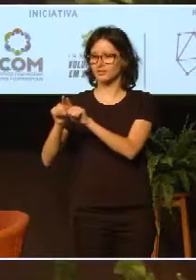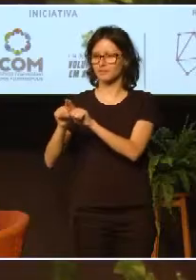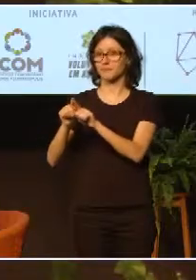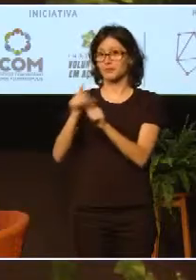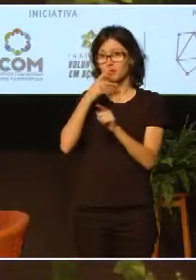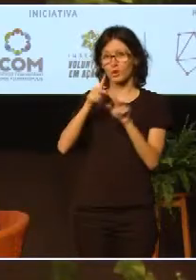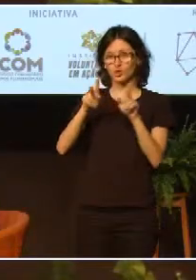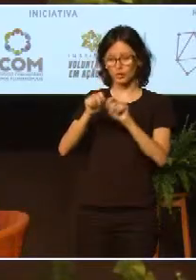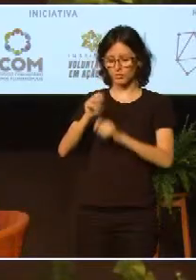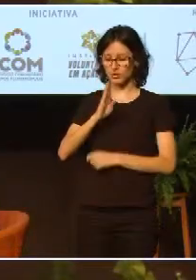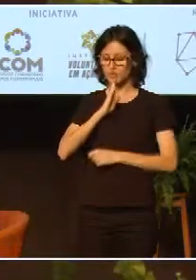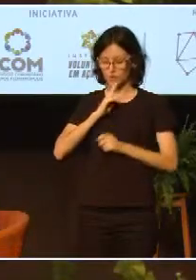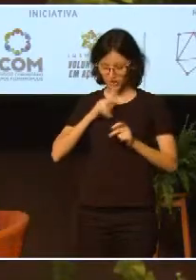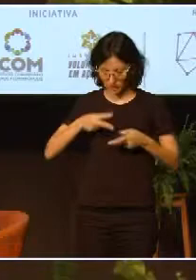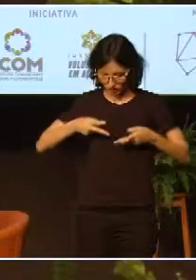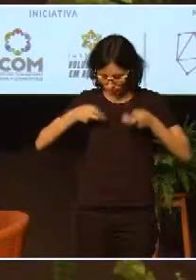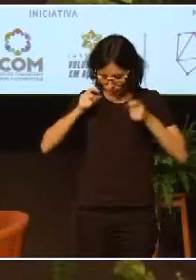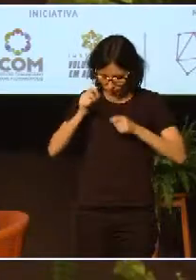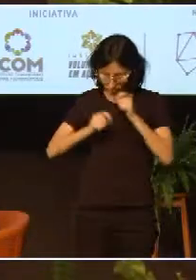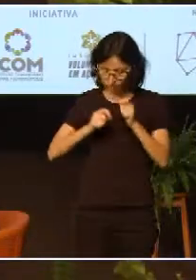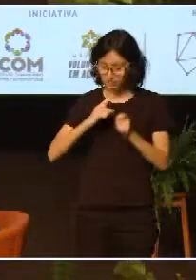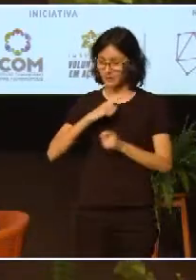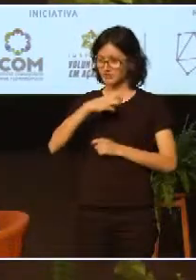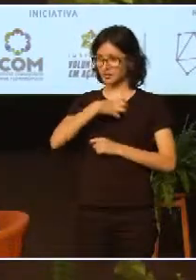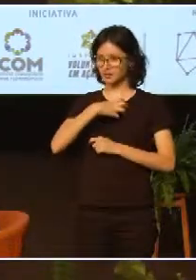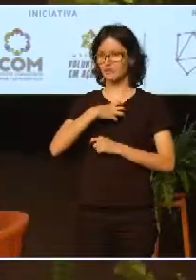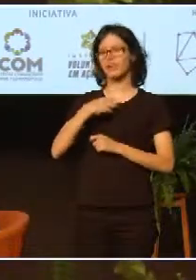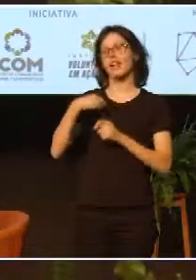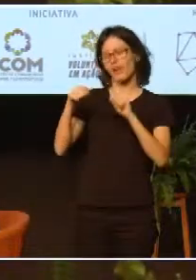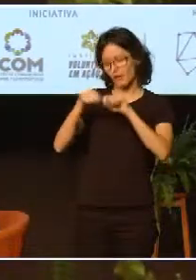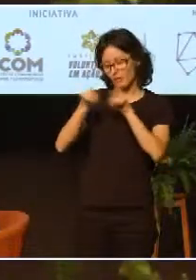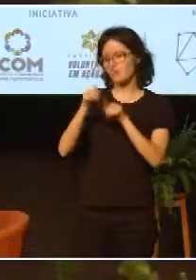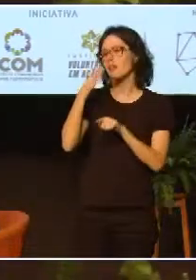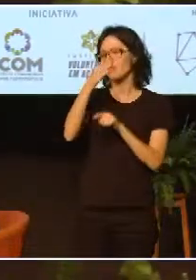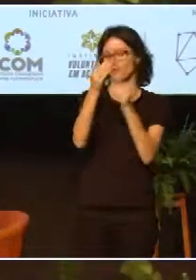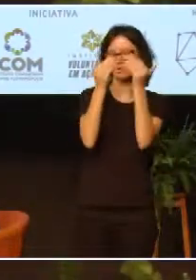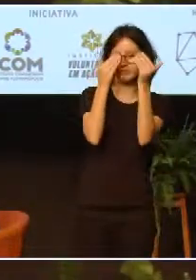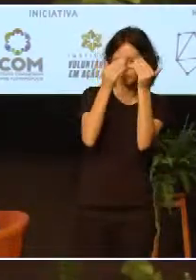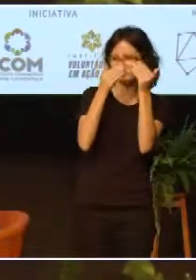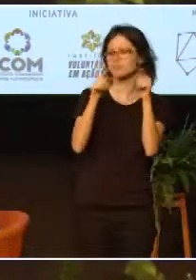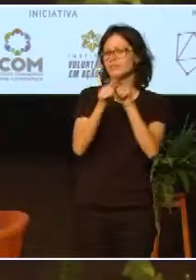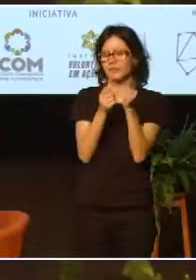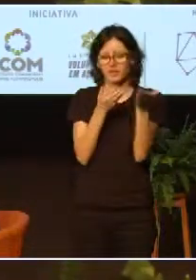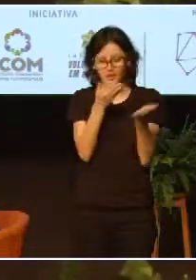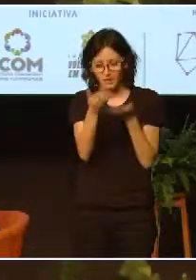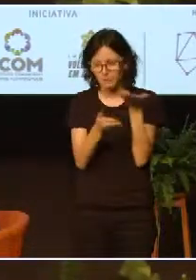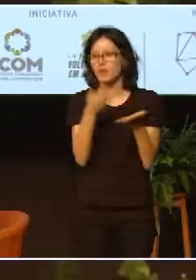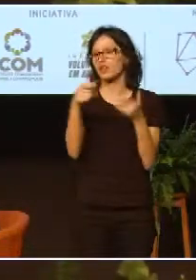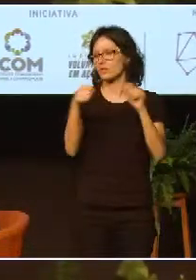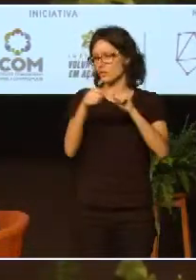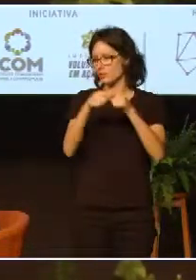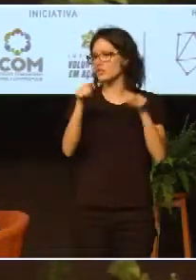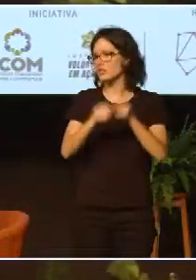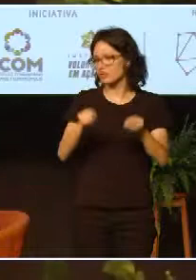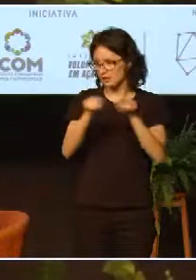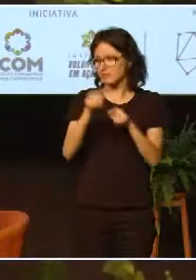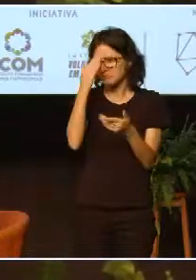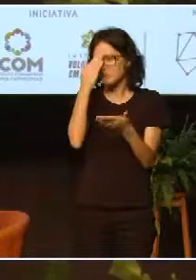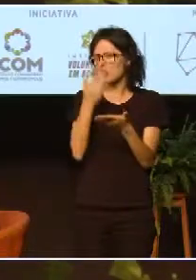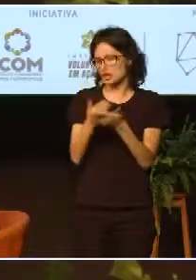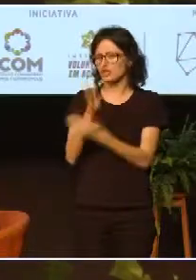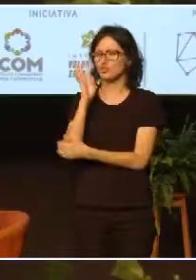primeira coisa que para mim foi bem importante, fiz terapia também, acho que eu sempre acho que isso é muito